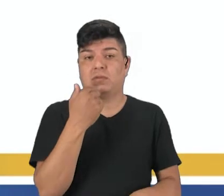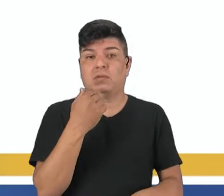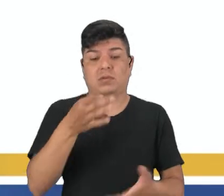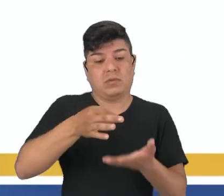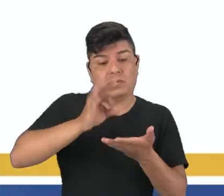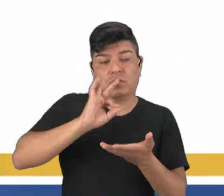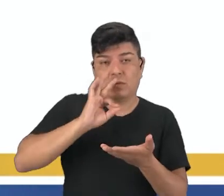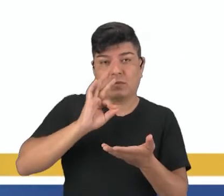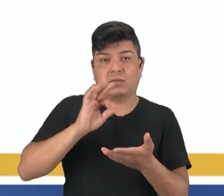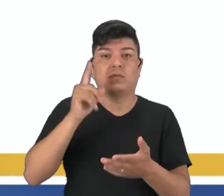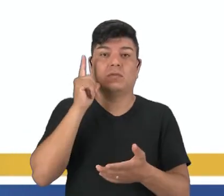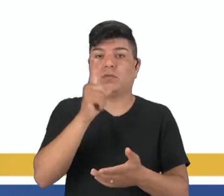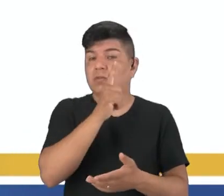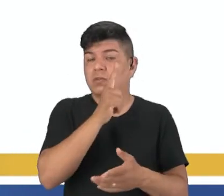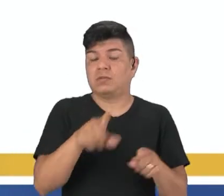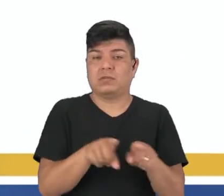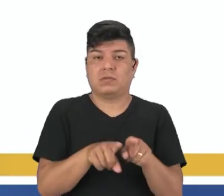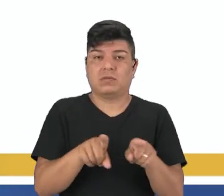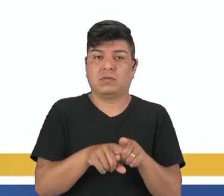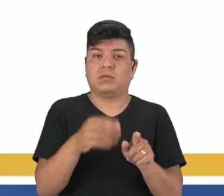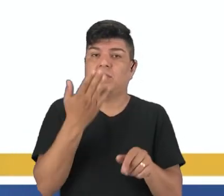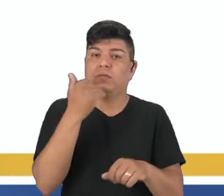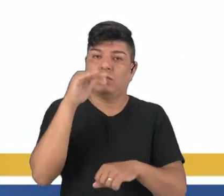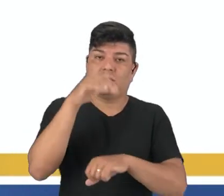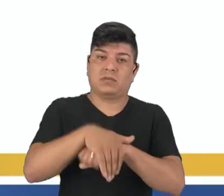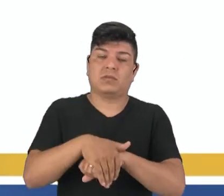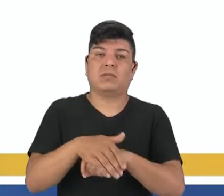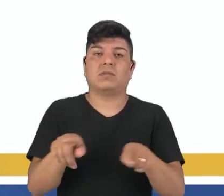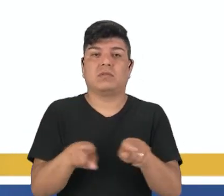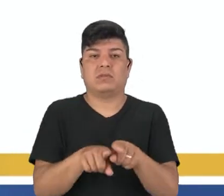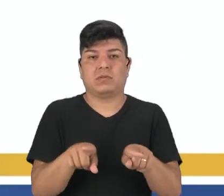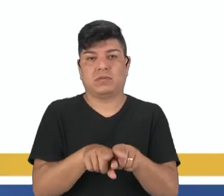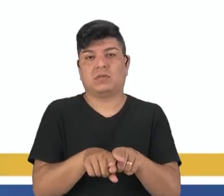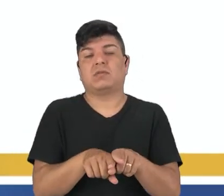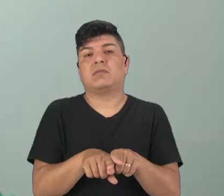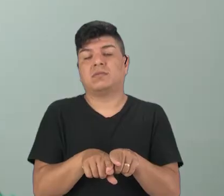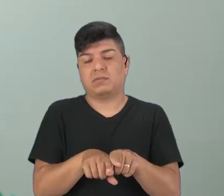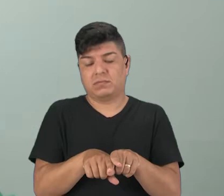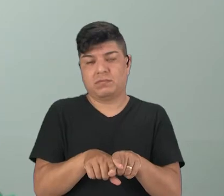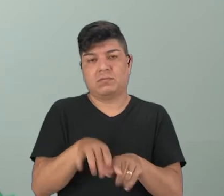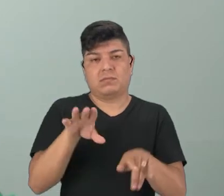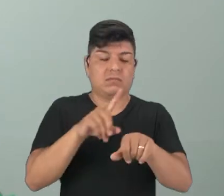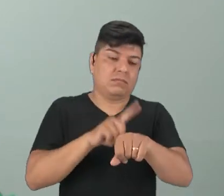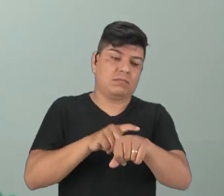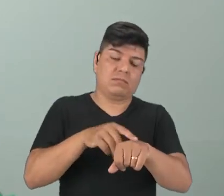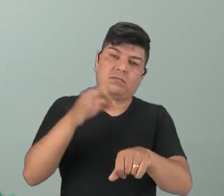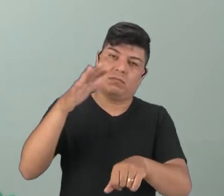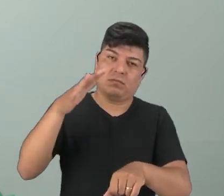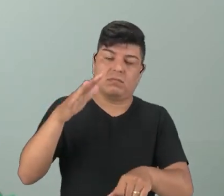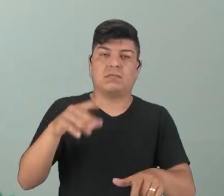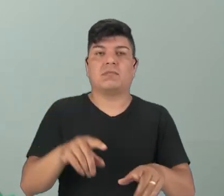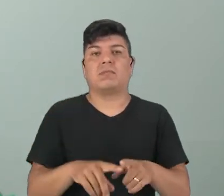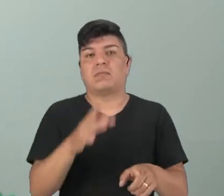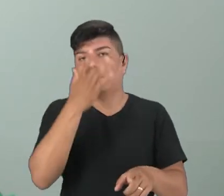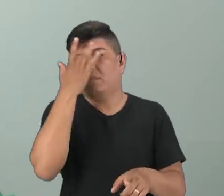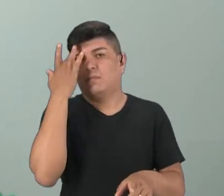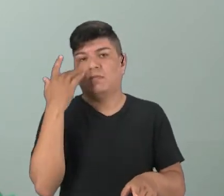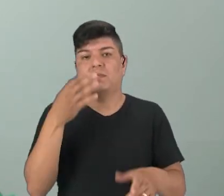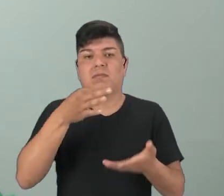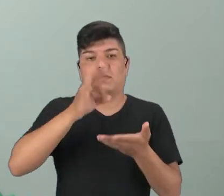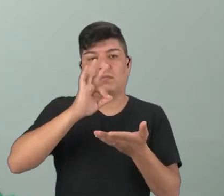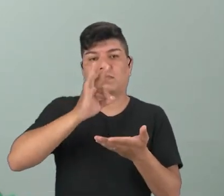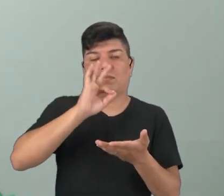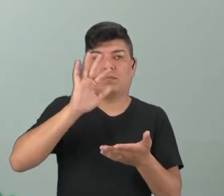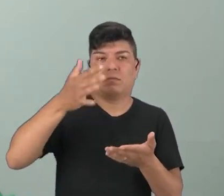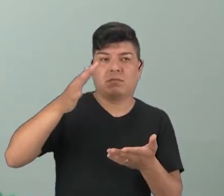da manhã, do lanche, né, da janta. Então, a gente estipula um horário aproximadamente. Tem pessoas que tomam café